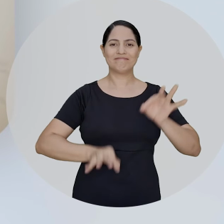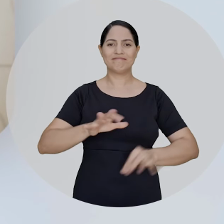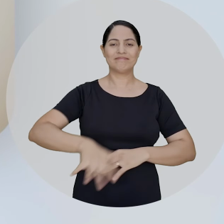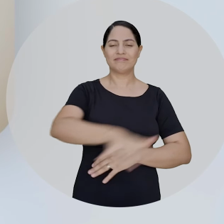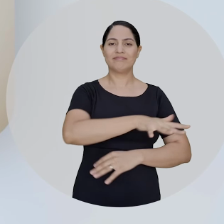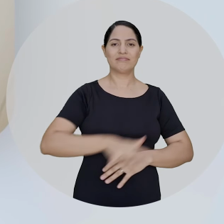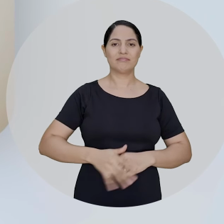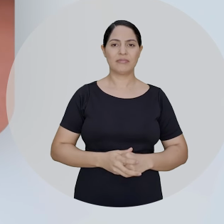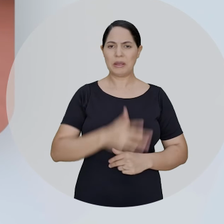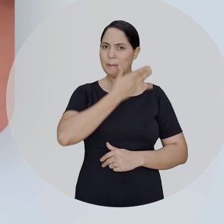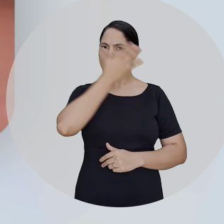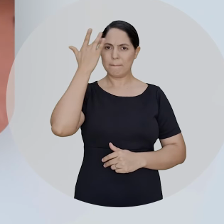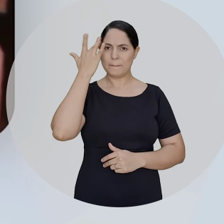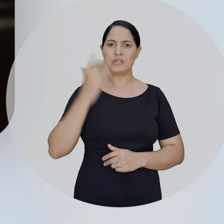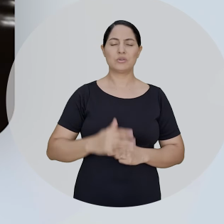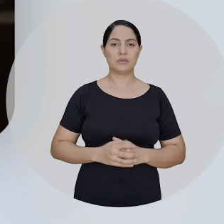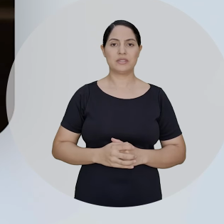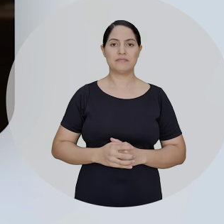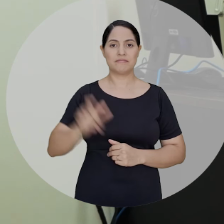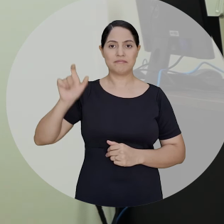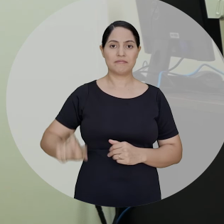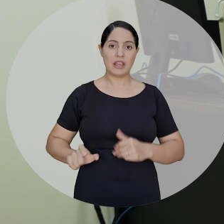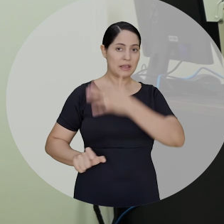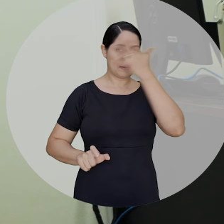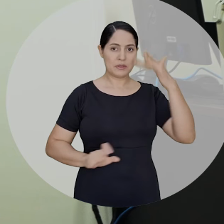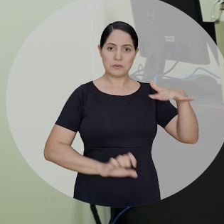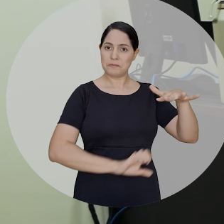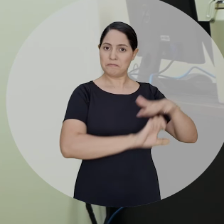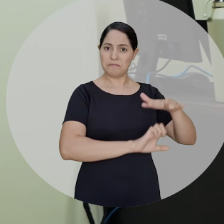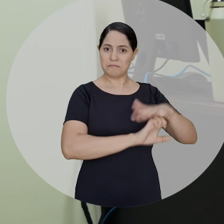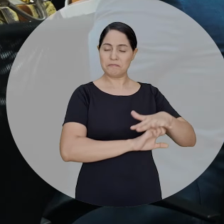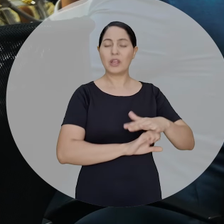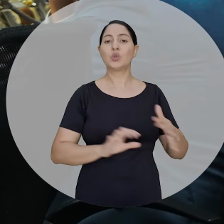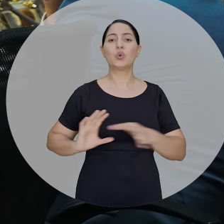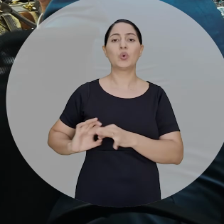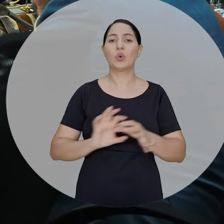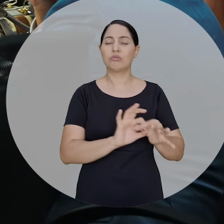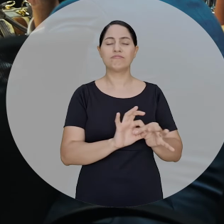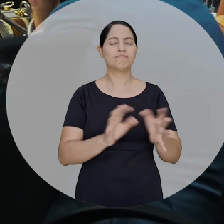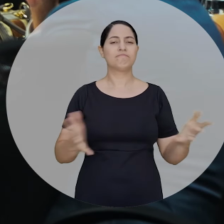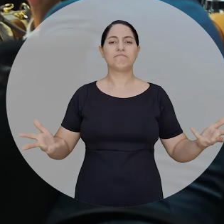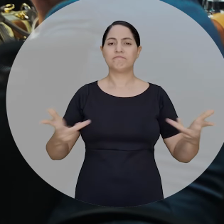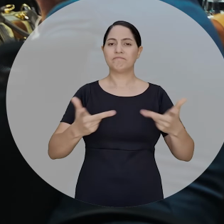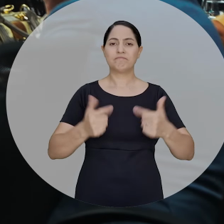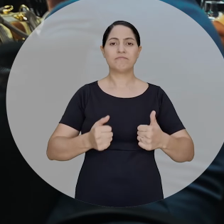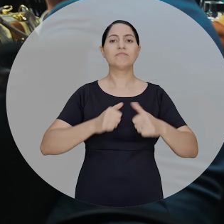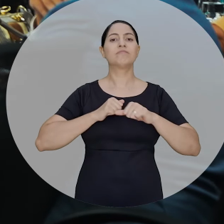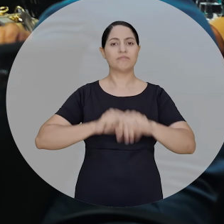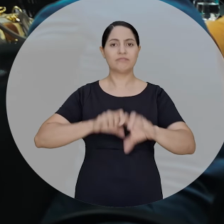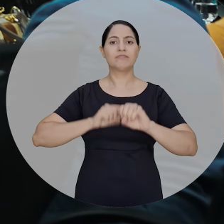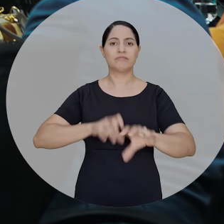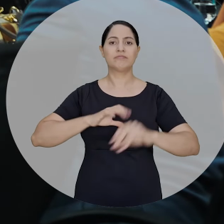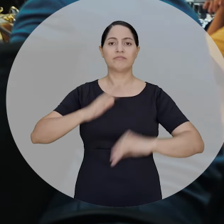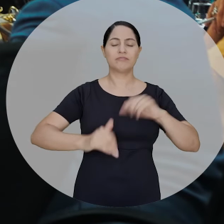físicas e jurídicas que se destacam no âmbito nacional, na promoção da educação jurídica voltada à atuação profissional na